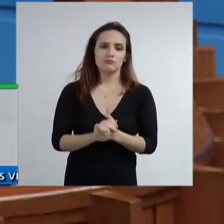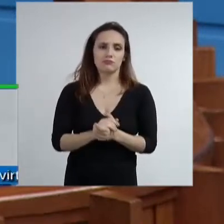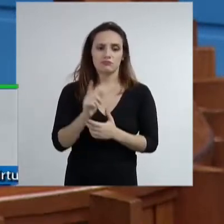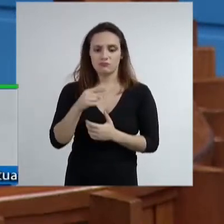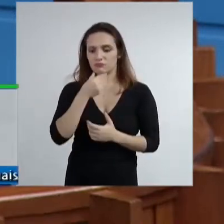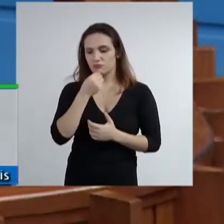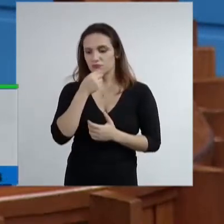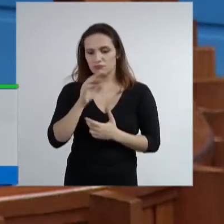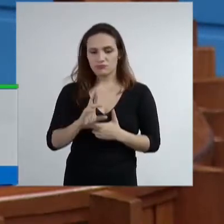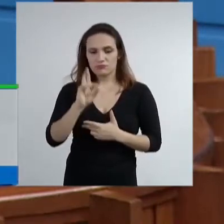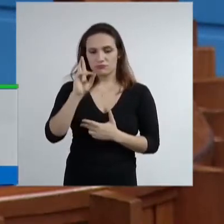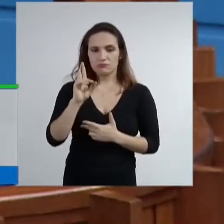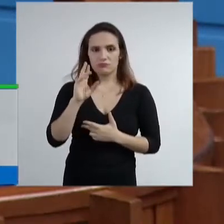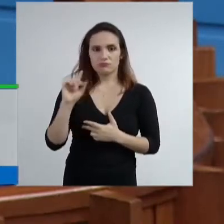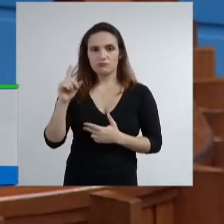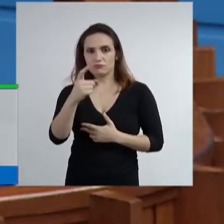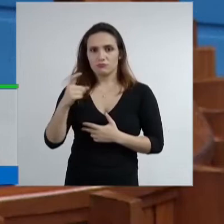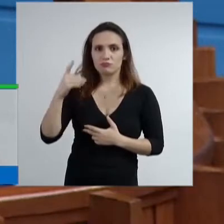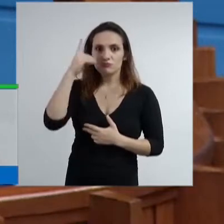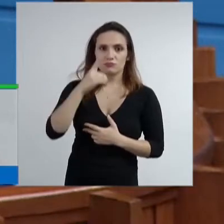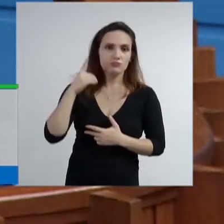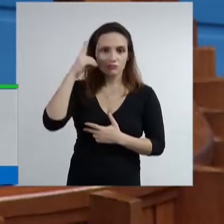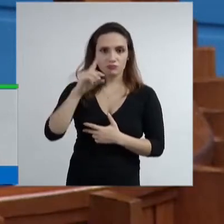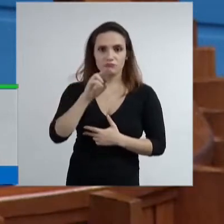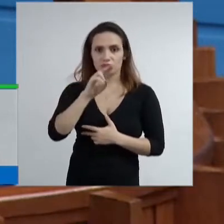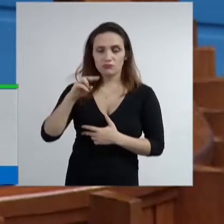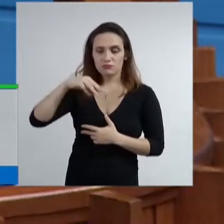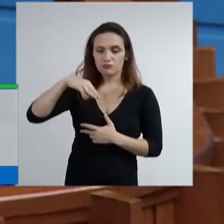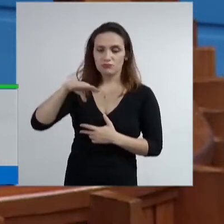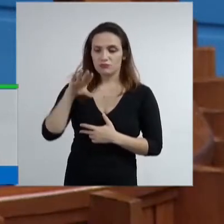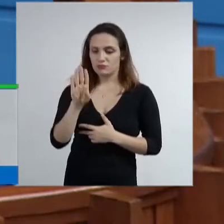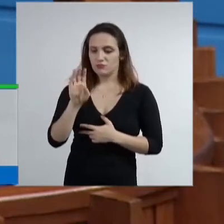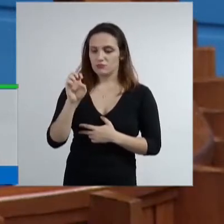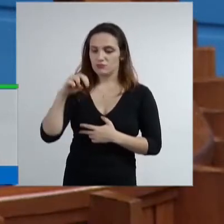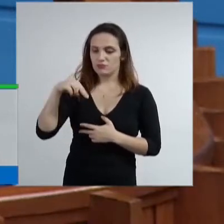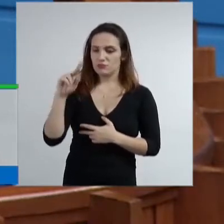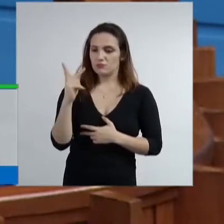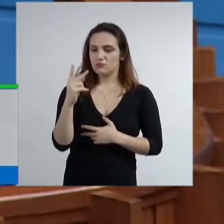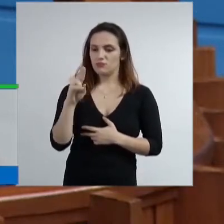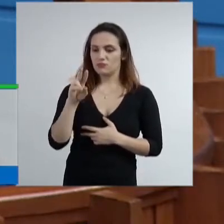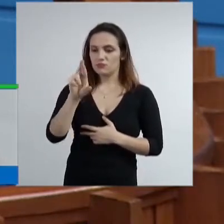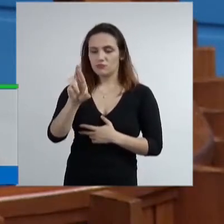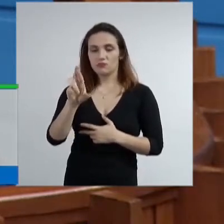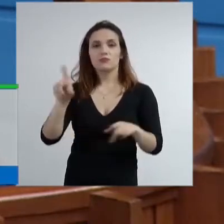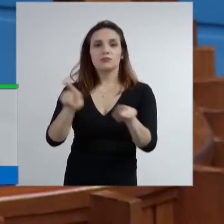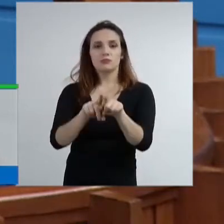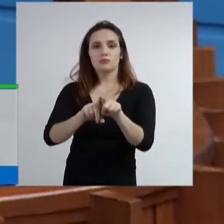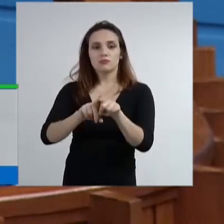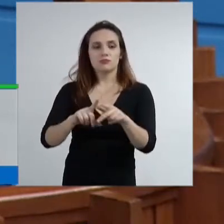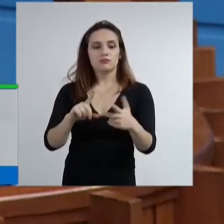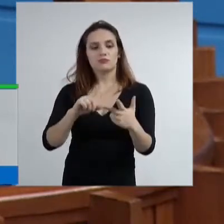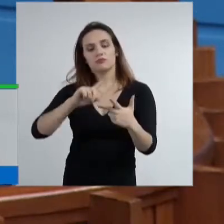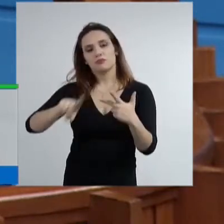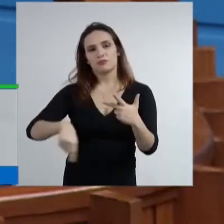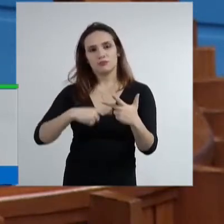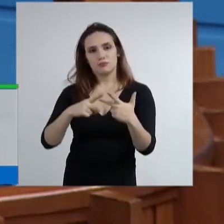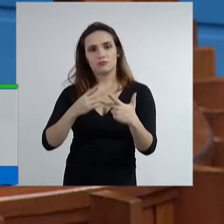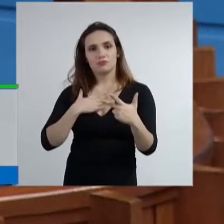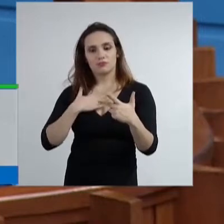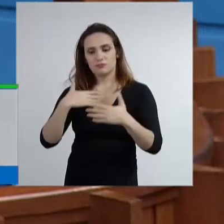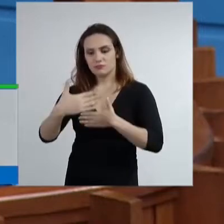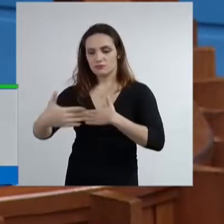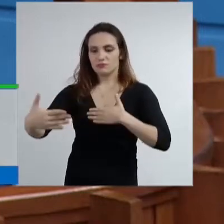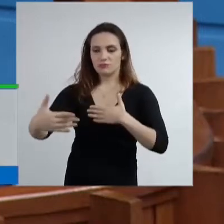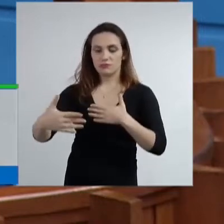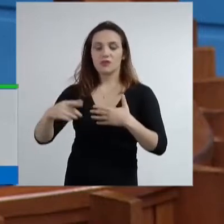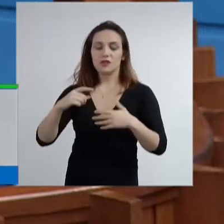liderada pelo ex-deputado desta casa, professor Benhur, e o meu gabinete, organizando